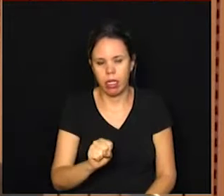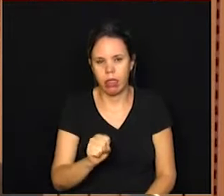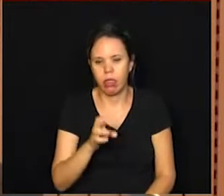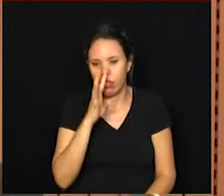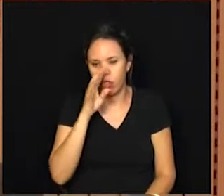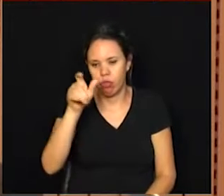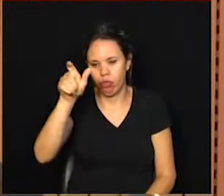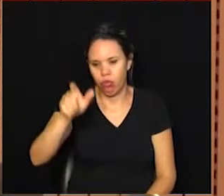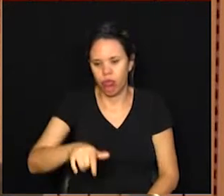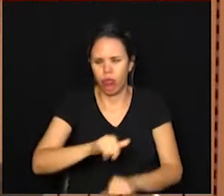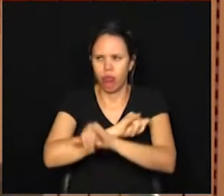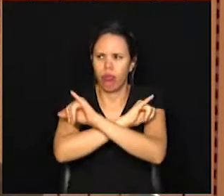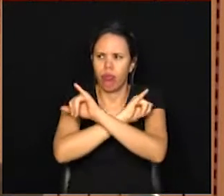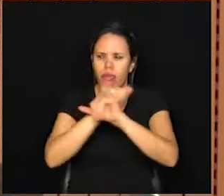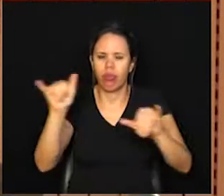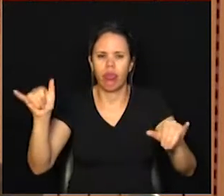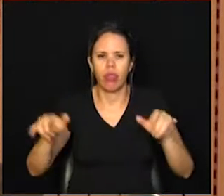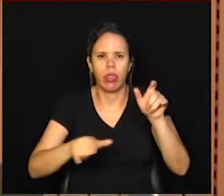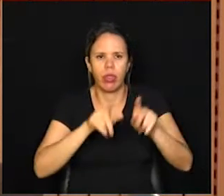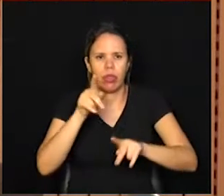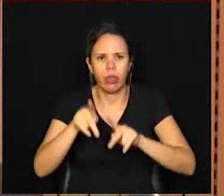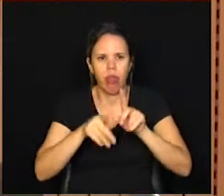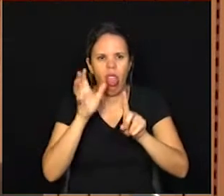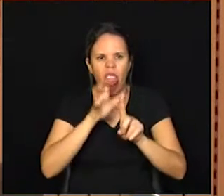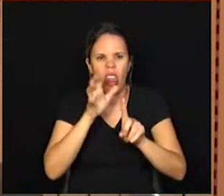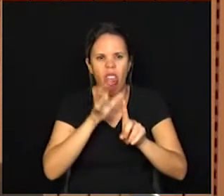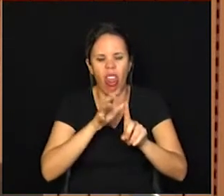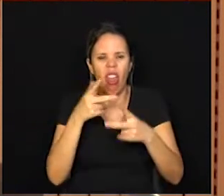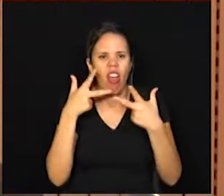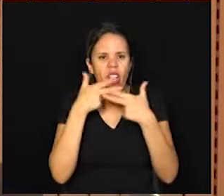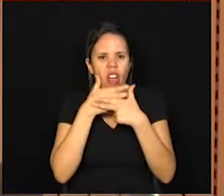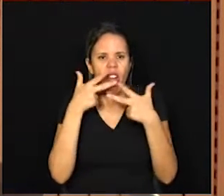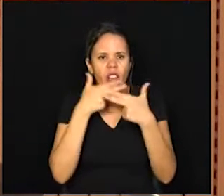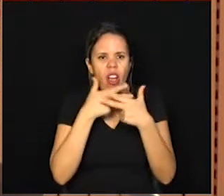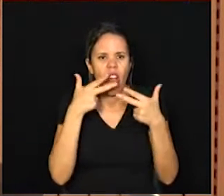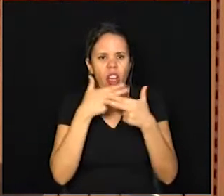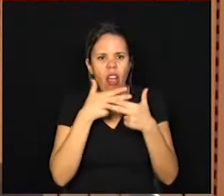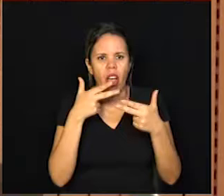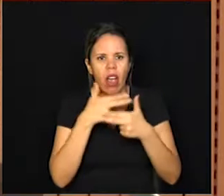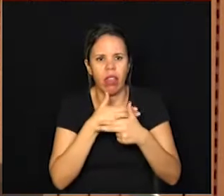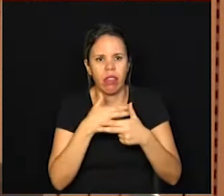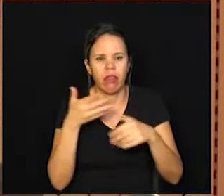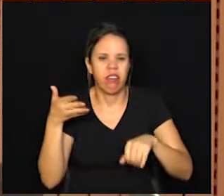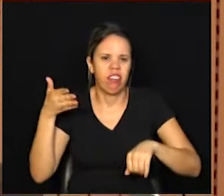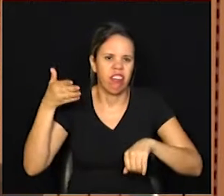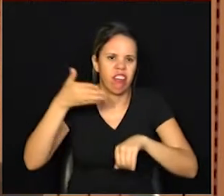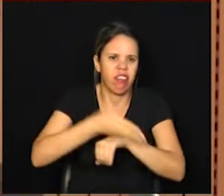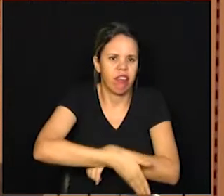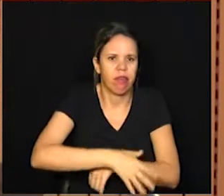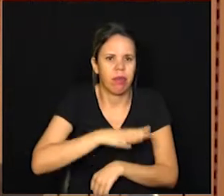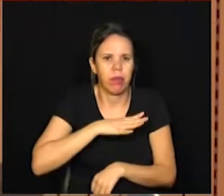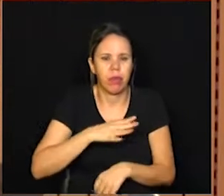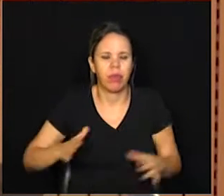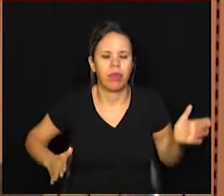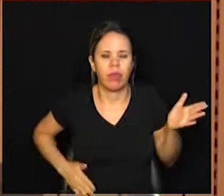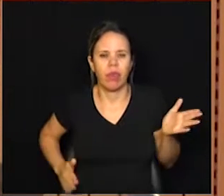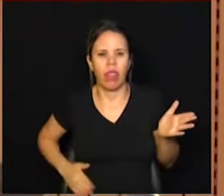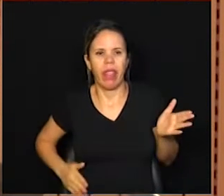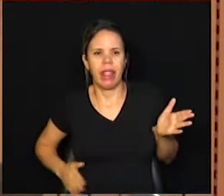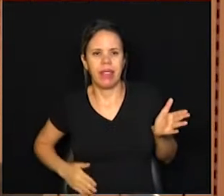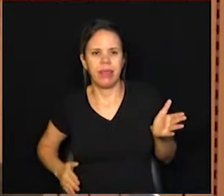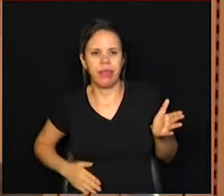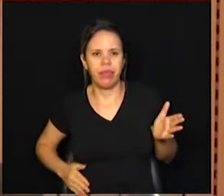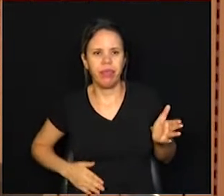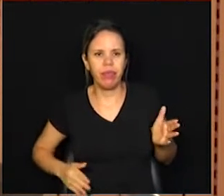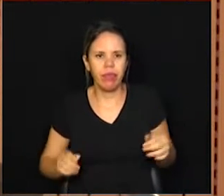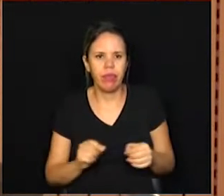de alarmar os habitantes com boatos referentes a uma invasão na cidade por bandidos que